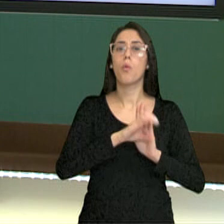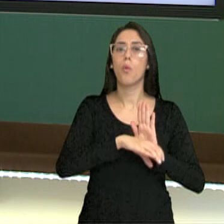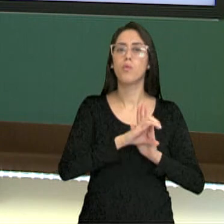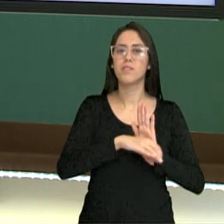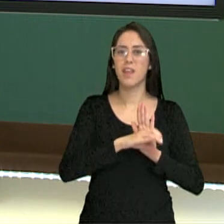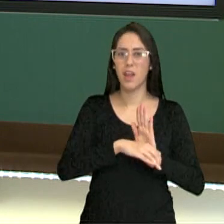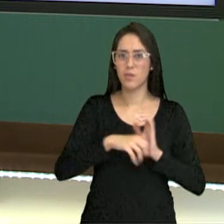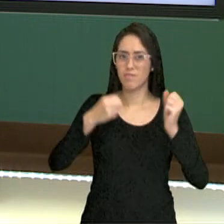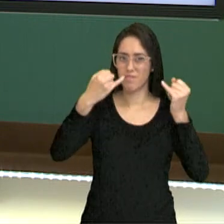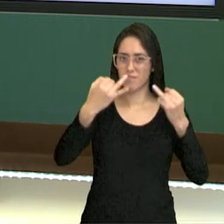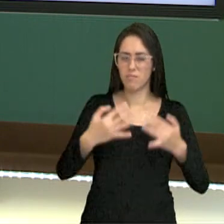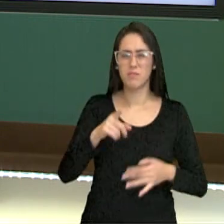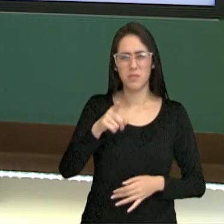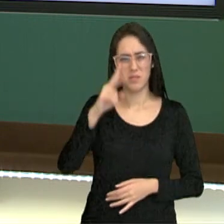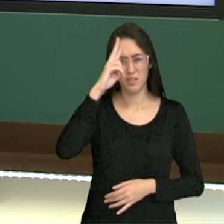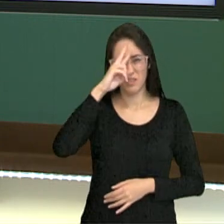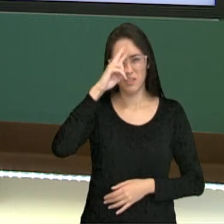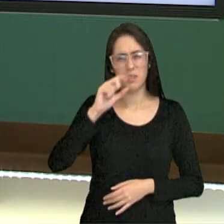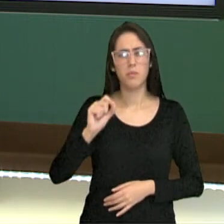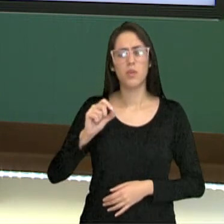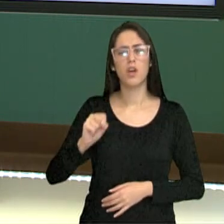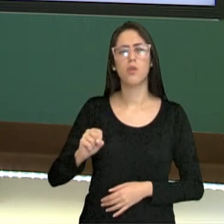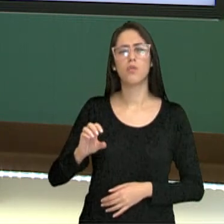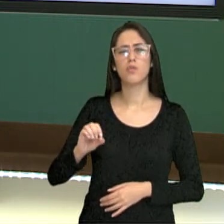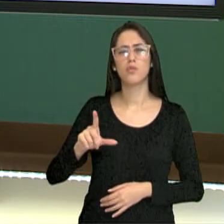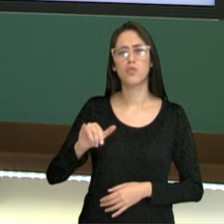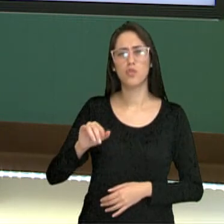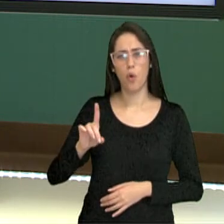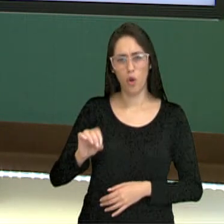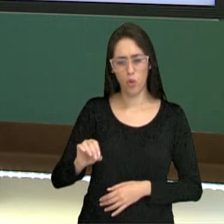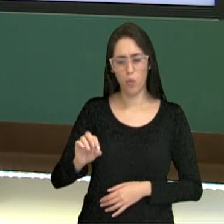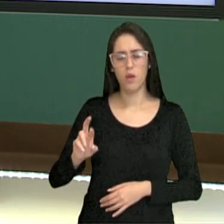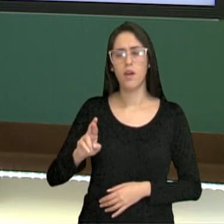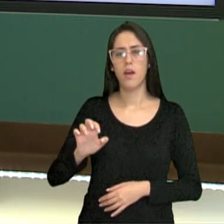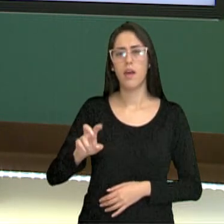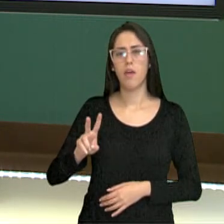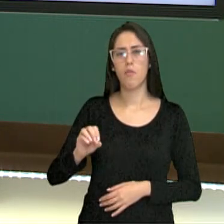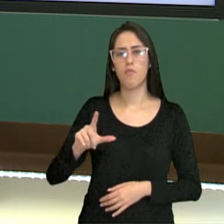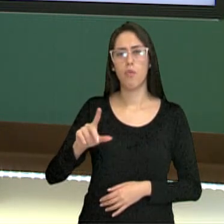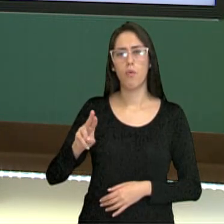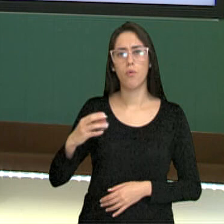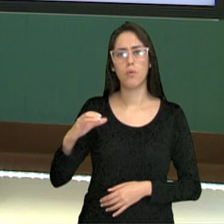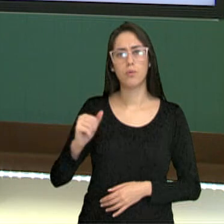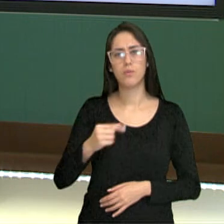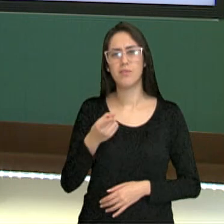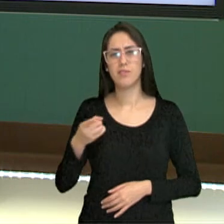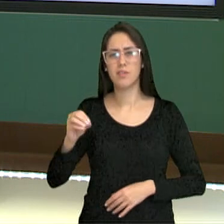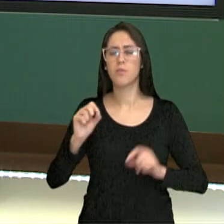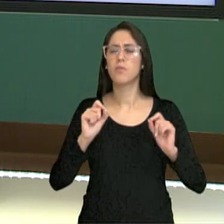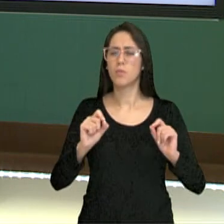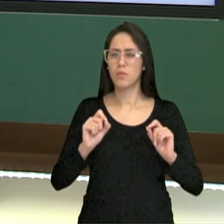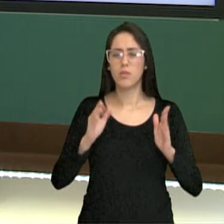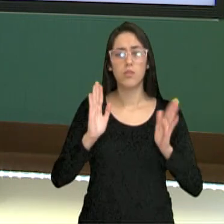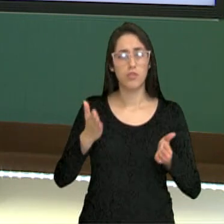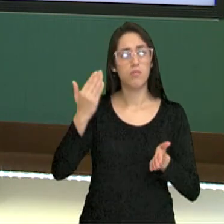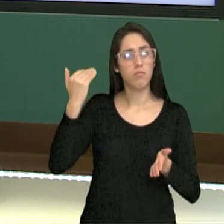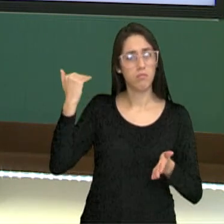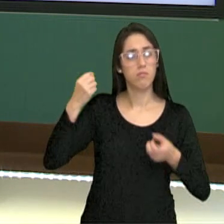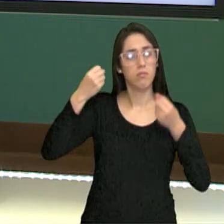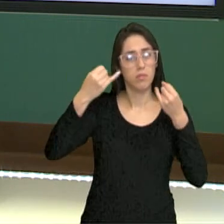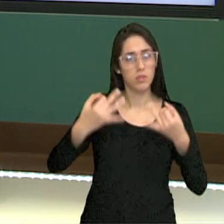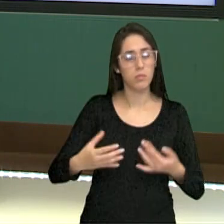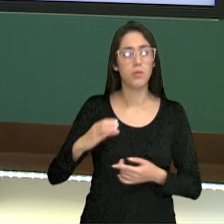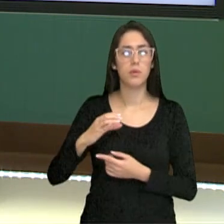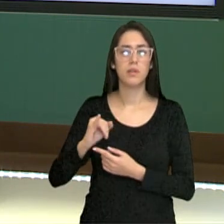Vocês lembram o que são sólidos de revolução? A gente já trabalhou com um deles, né? Que foi o cilindro. Será que o cone,